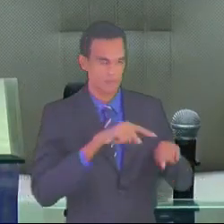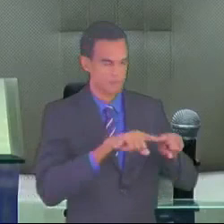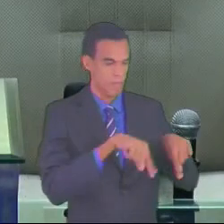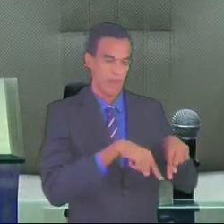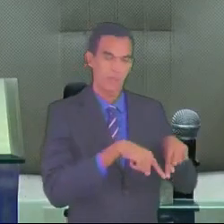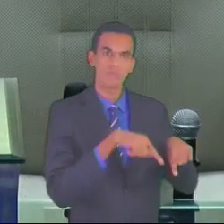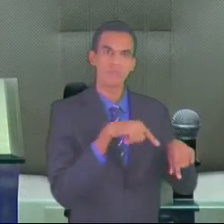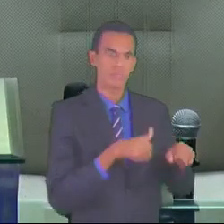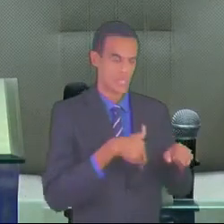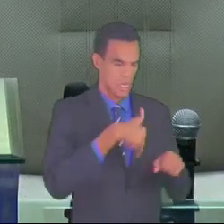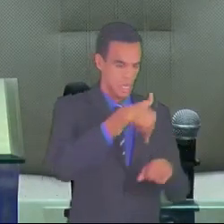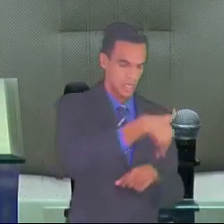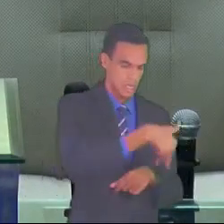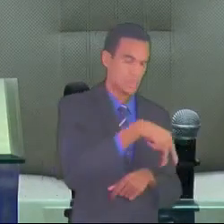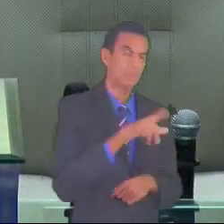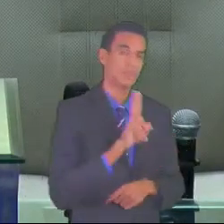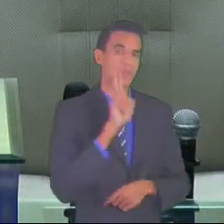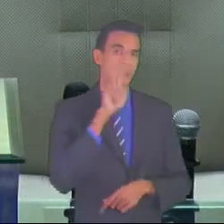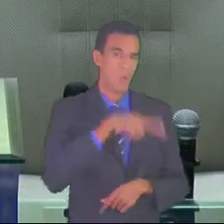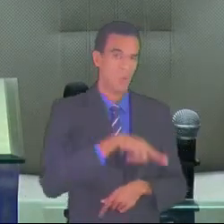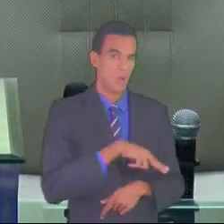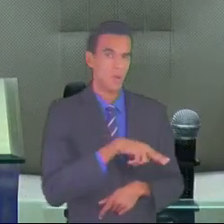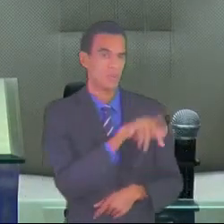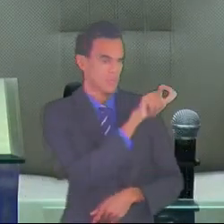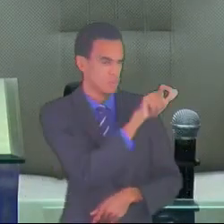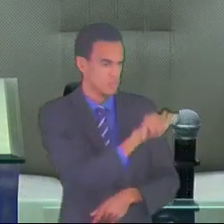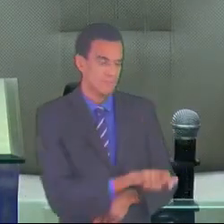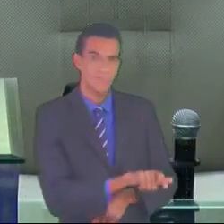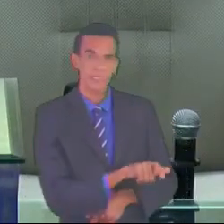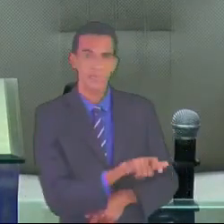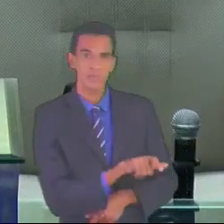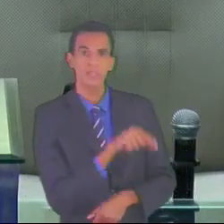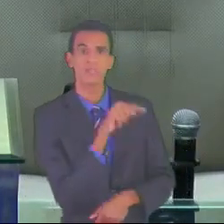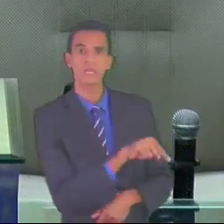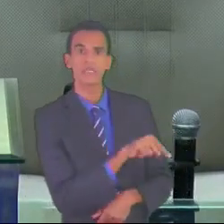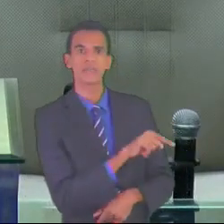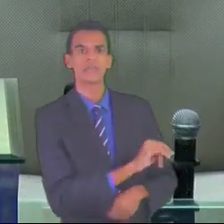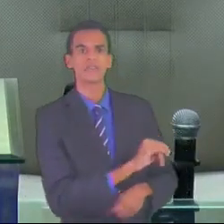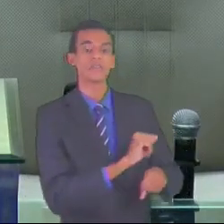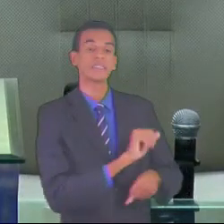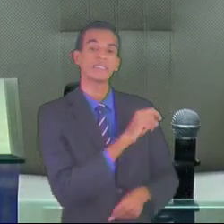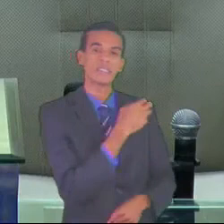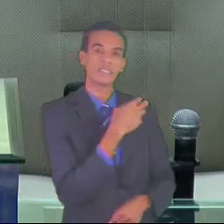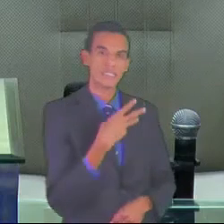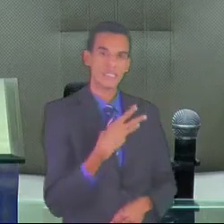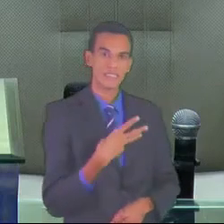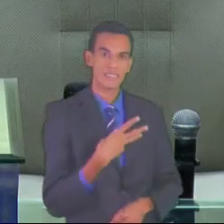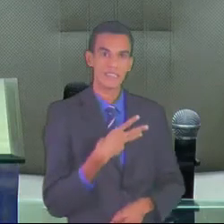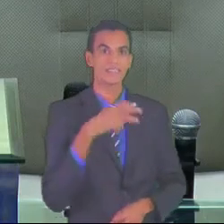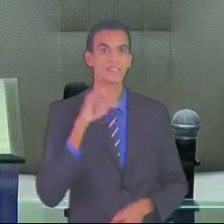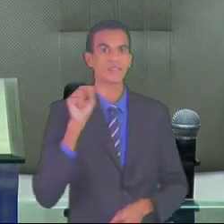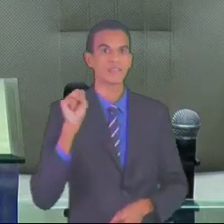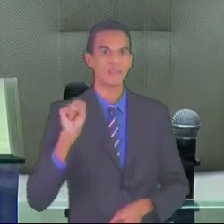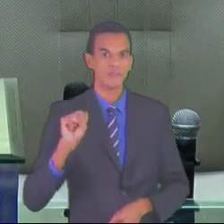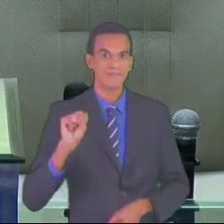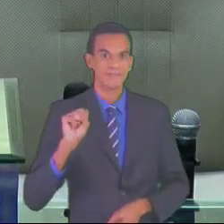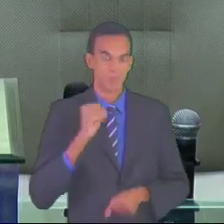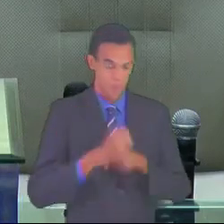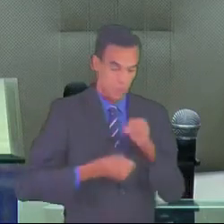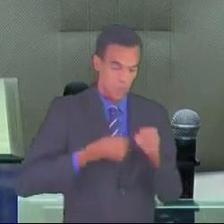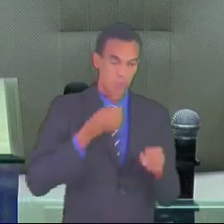vai colocar o olhar em um homem que estava há 38